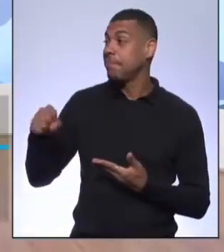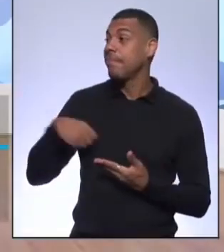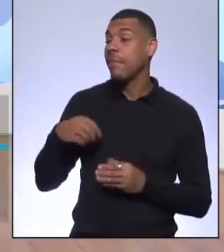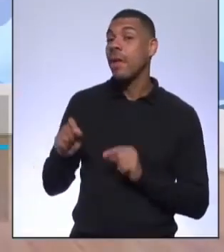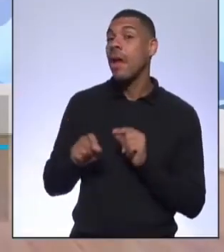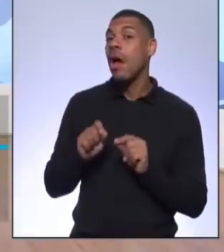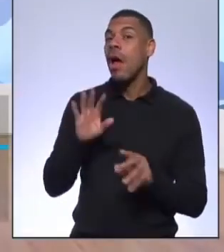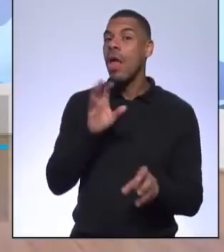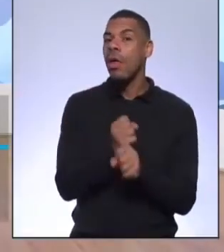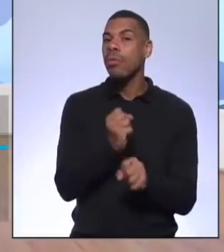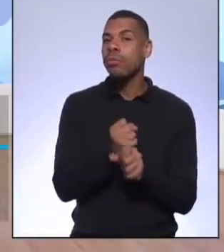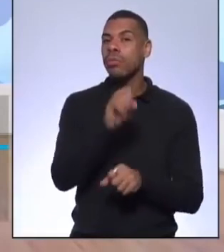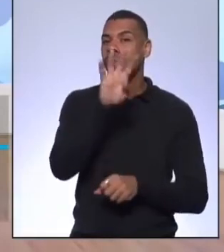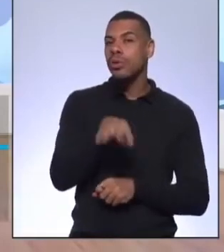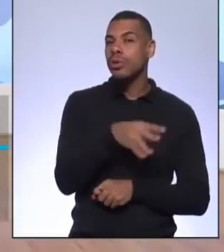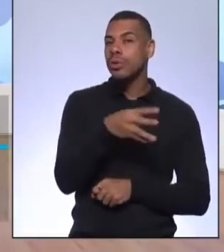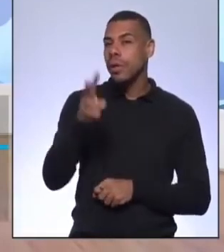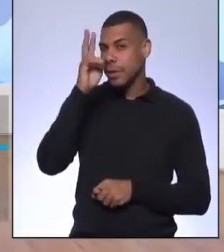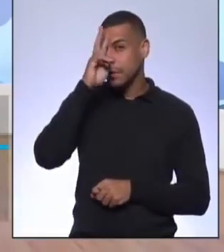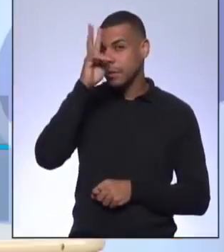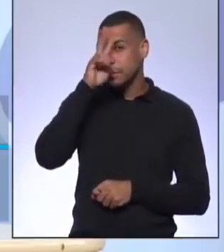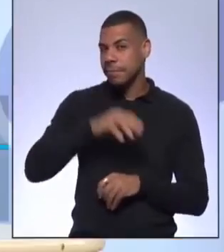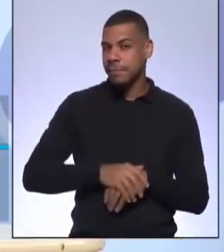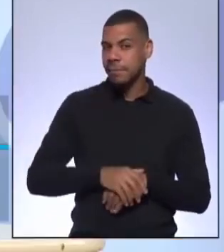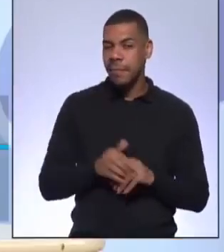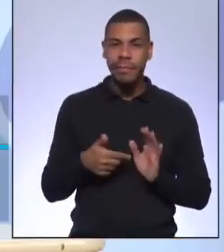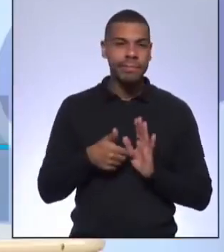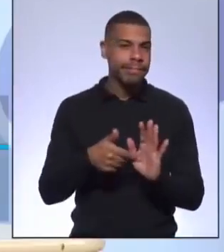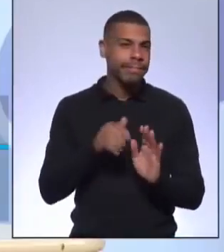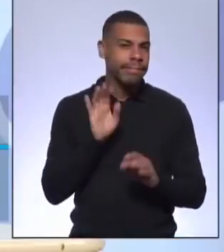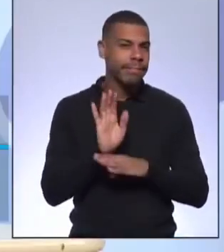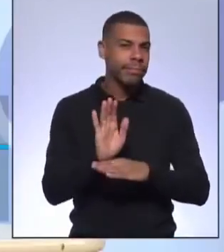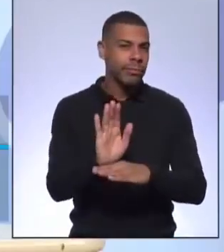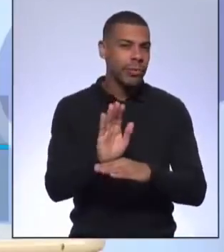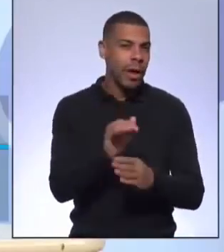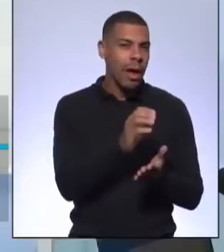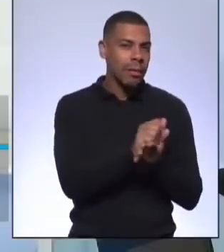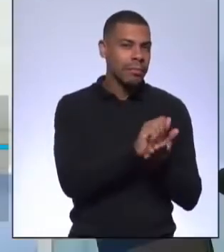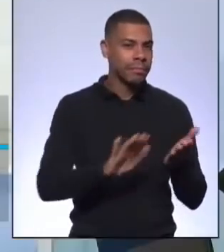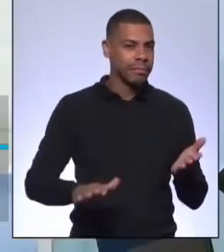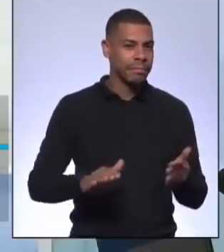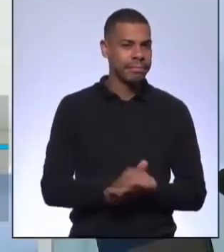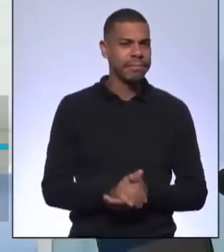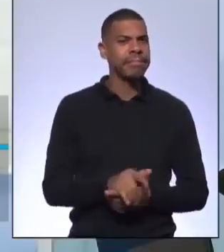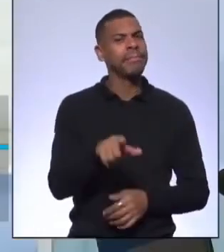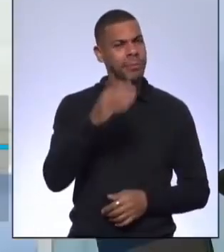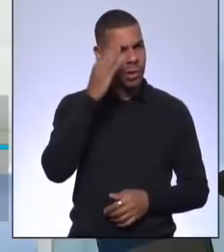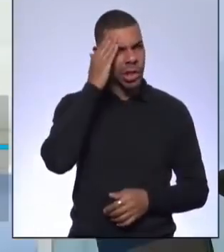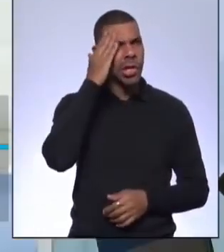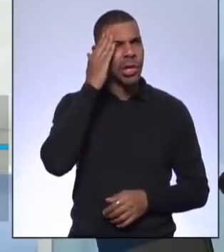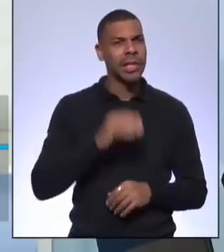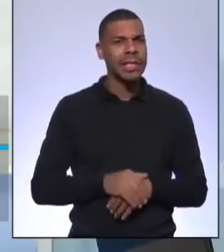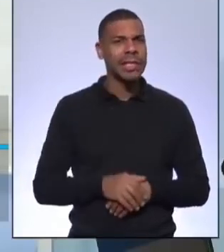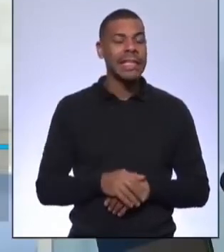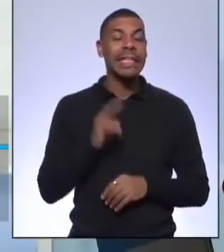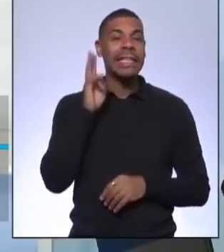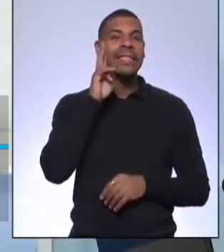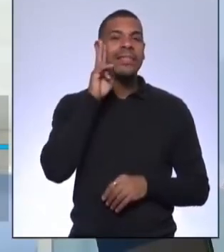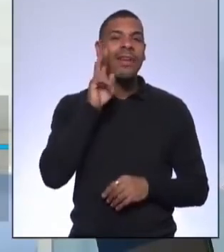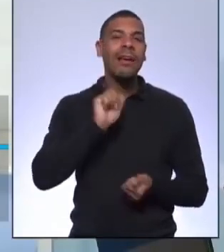de novo, né? Utilizar Plano. aquele plano cartesiano para facilitar a atividade, né? Isso, já deve estar sobrecarregado aquele planinho, mas